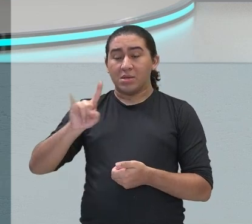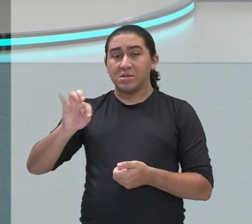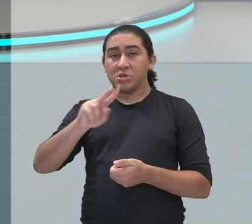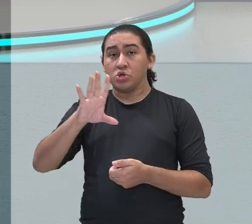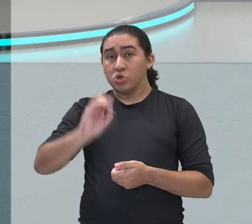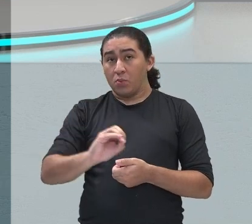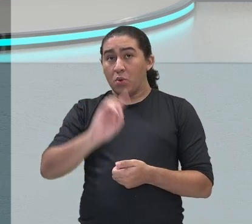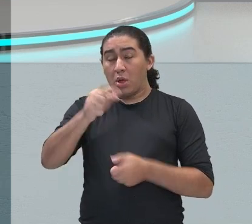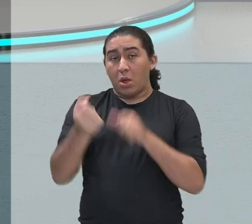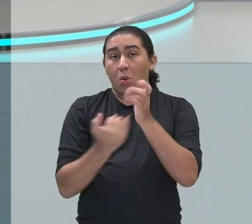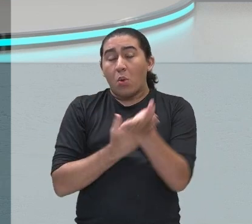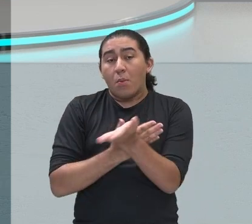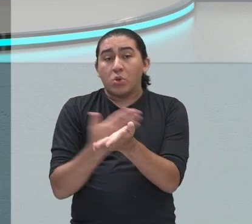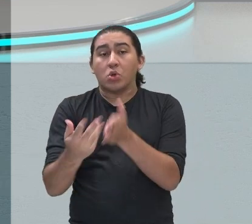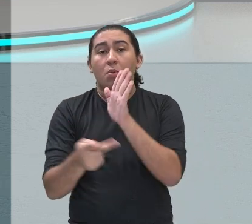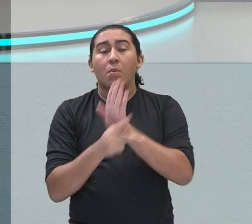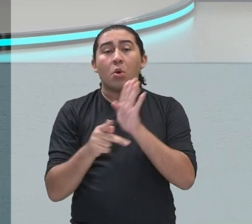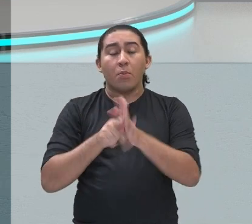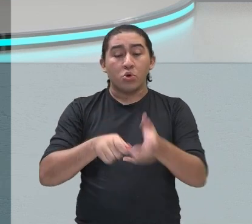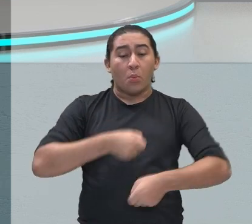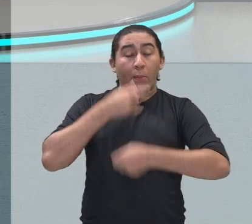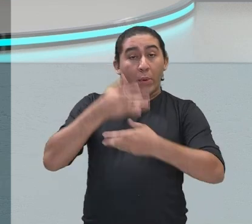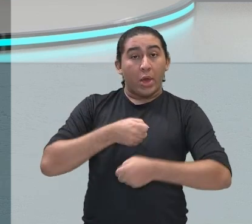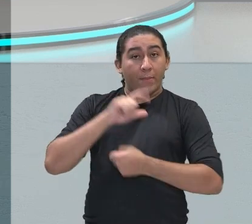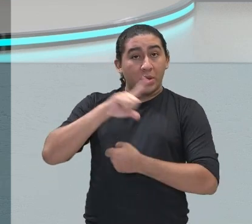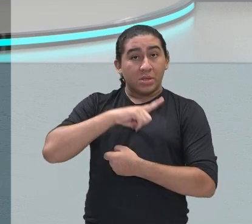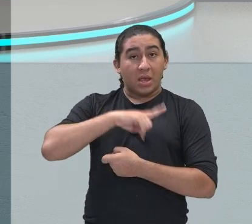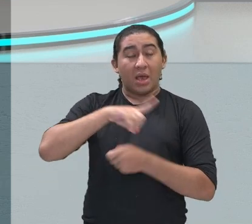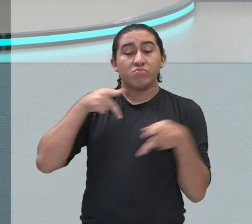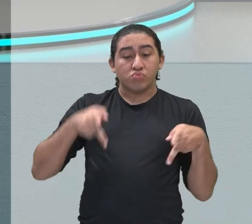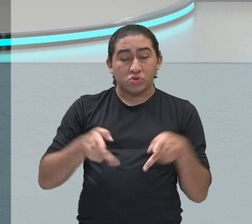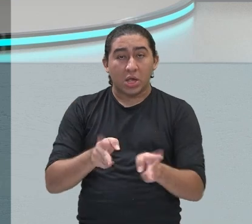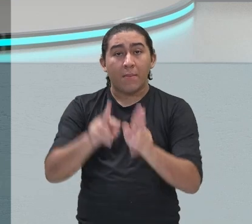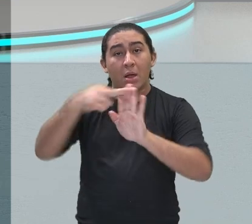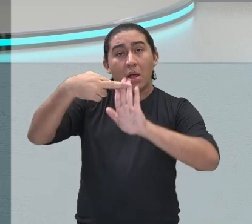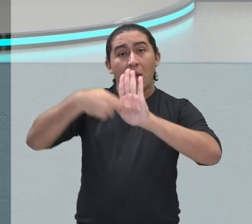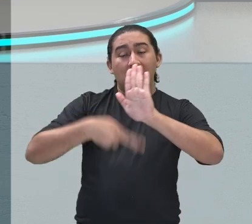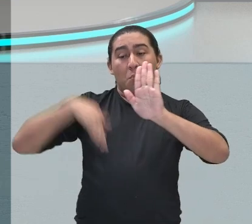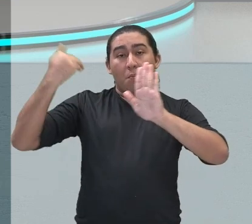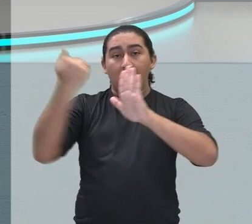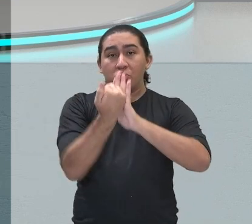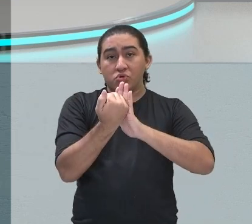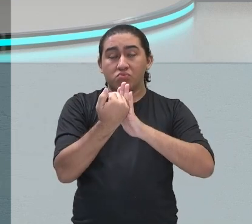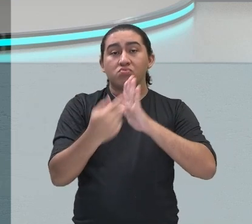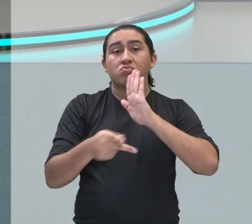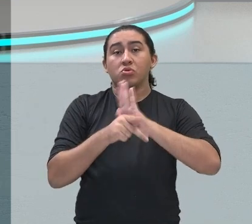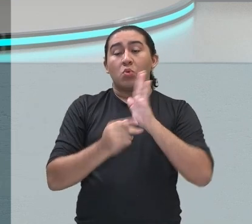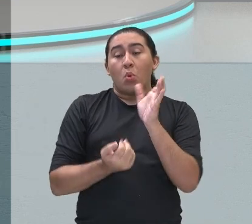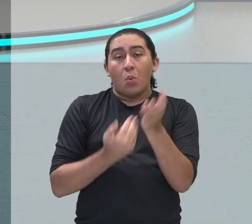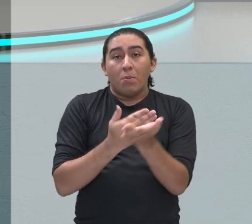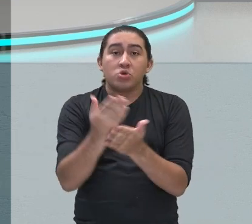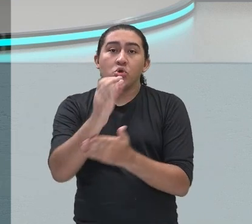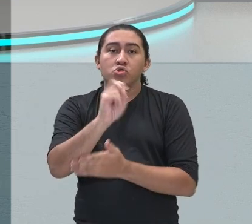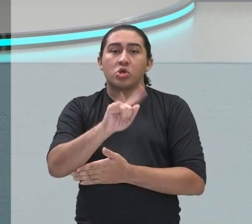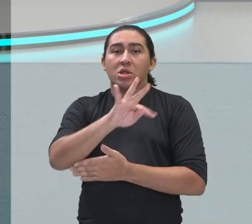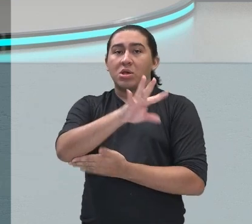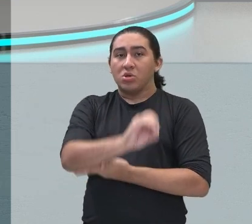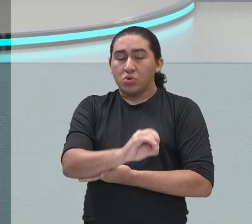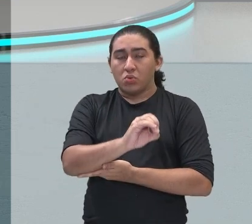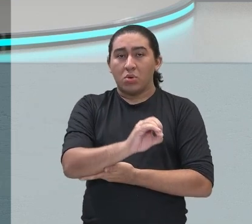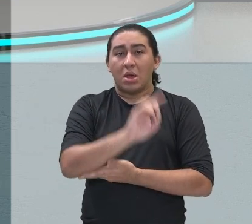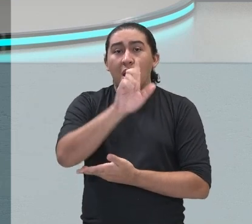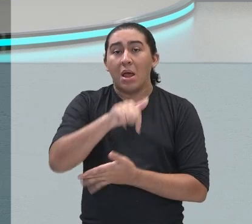quando surgiram os poemas de forma fixa. Foi quando surgiu o soneto, que é